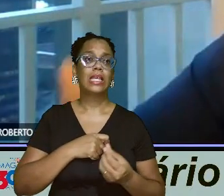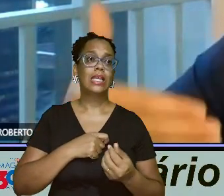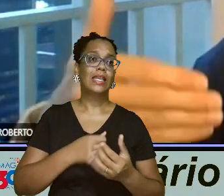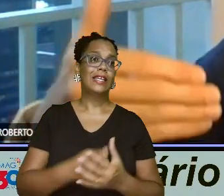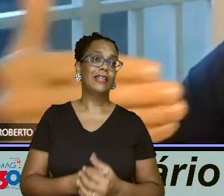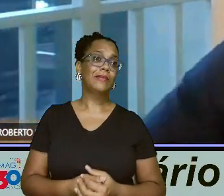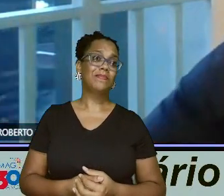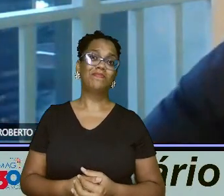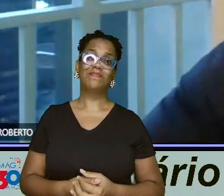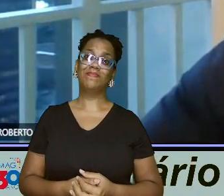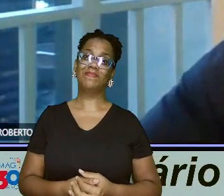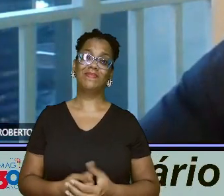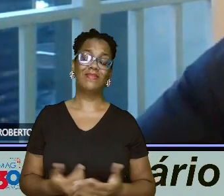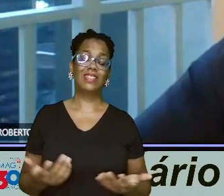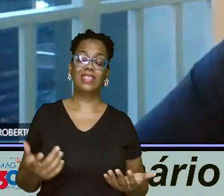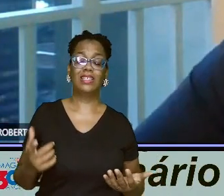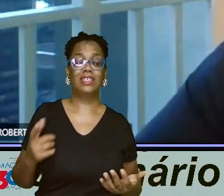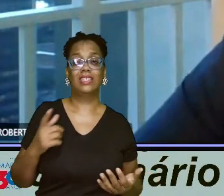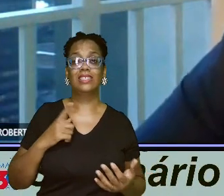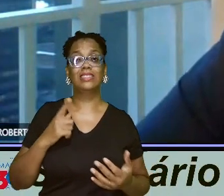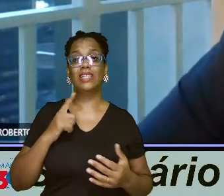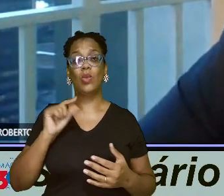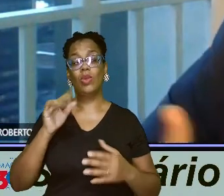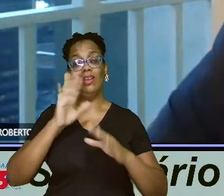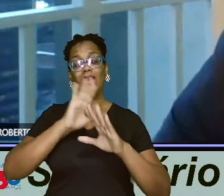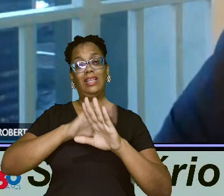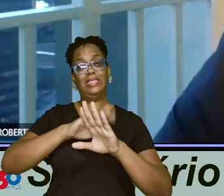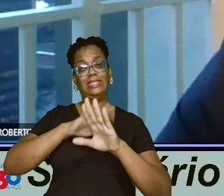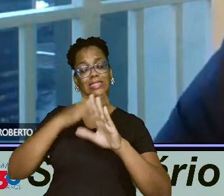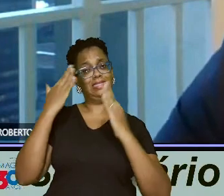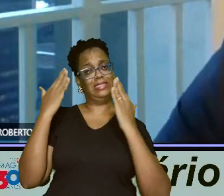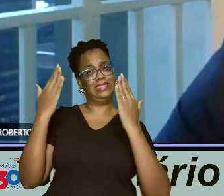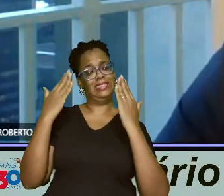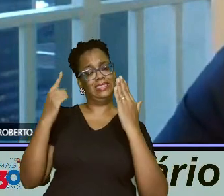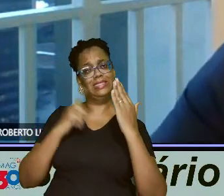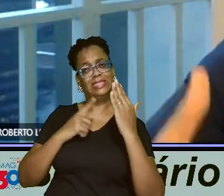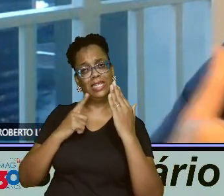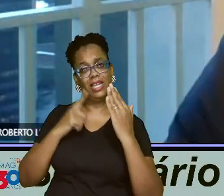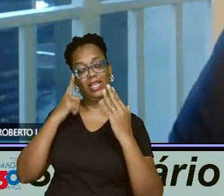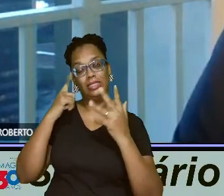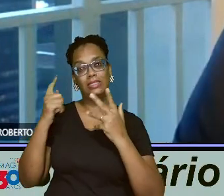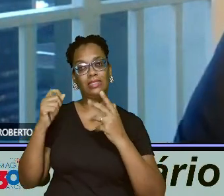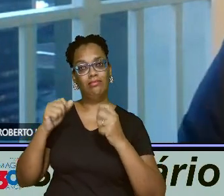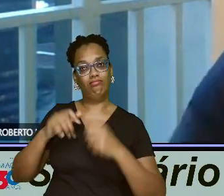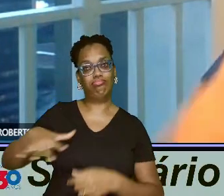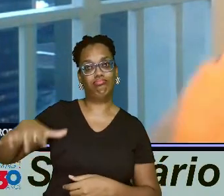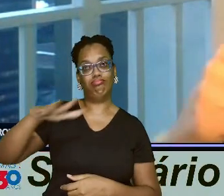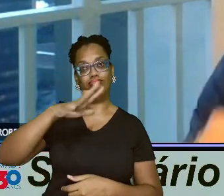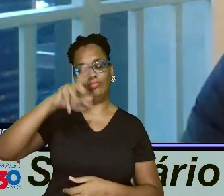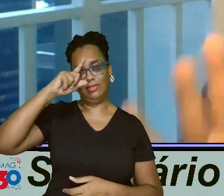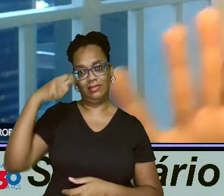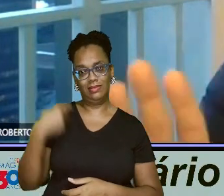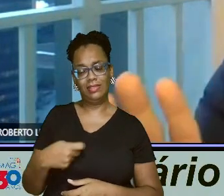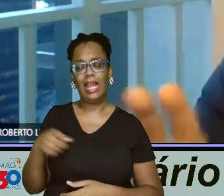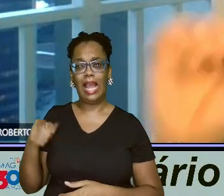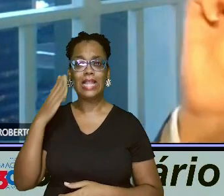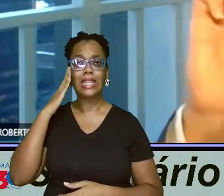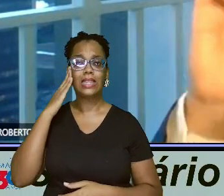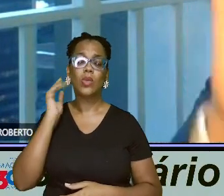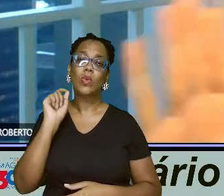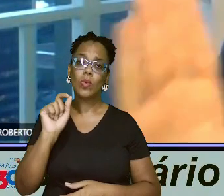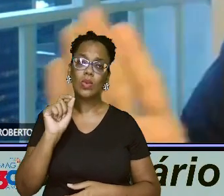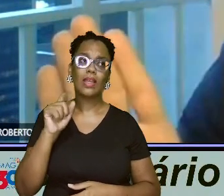usando esse pressuposto, que foi o que dominou a sua decisão, ele entendeu o quê? Ele entendeu